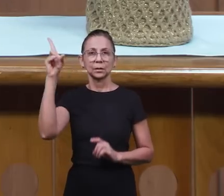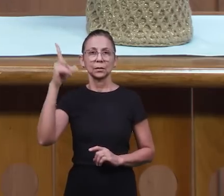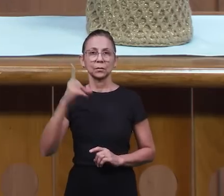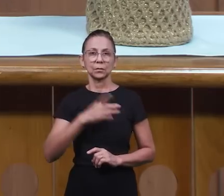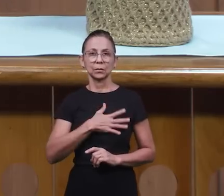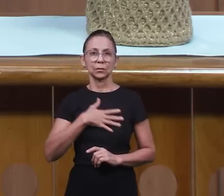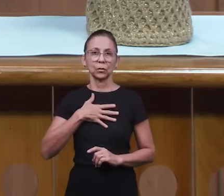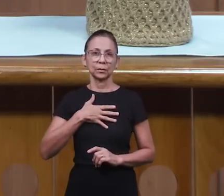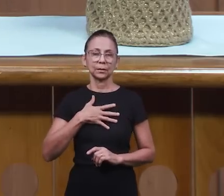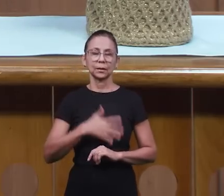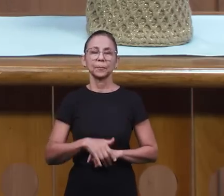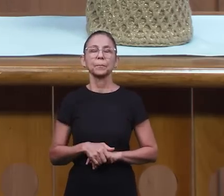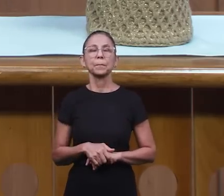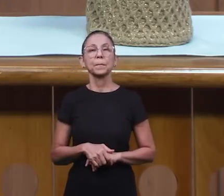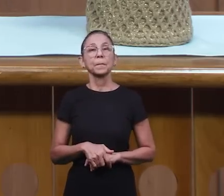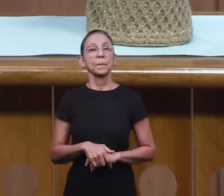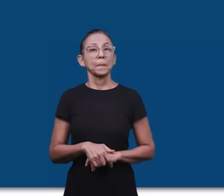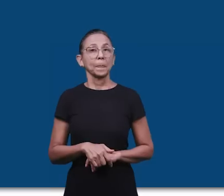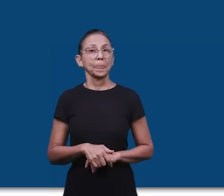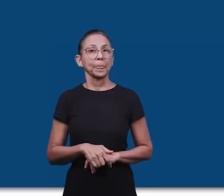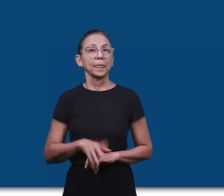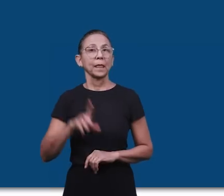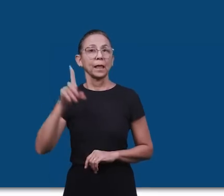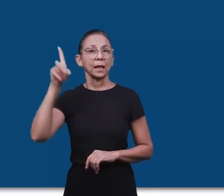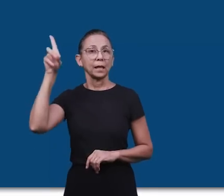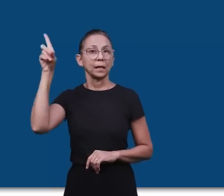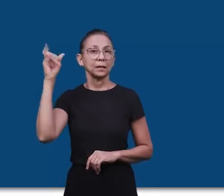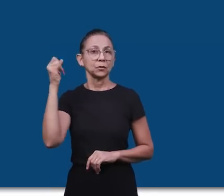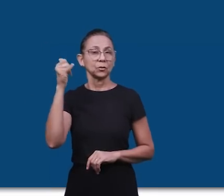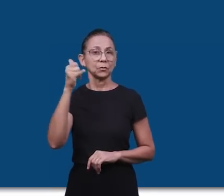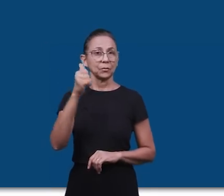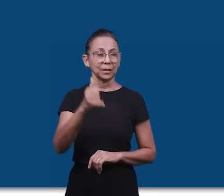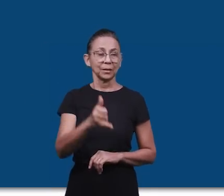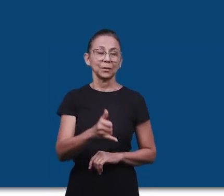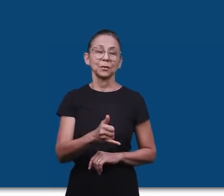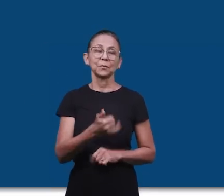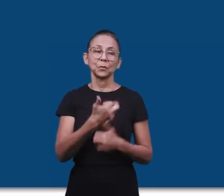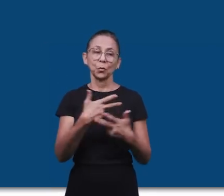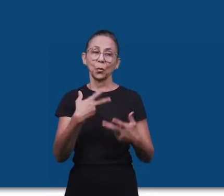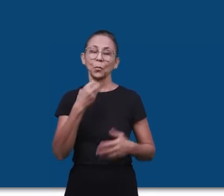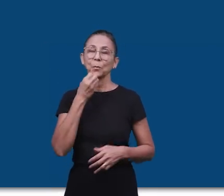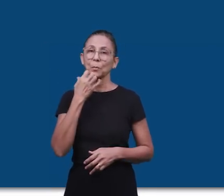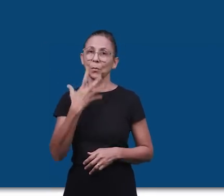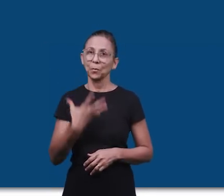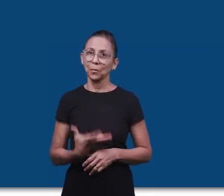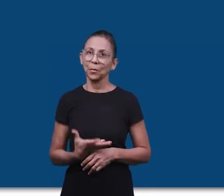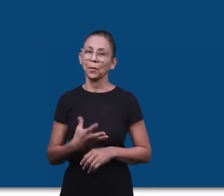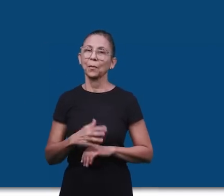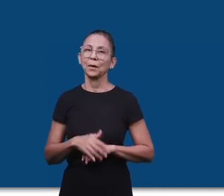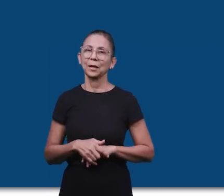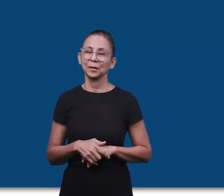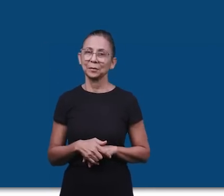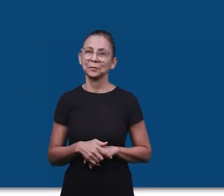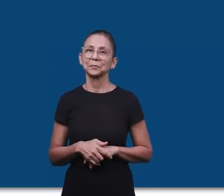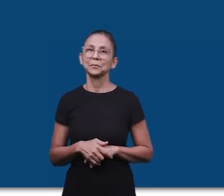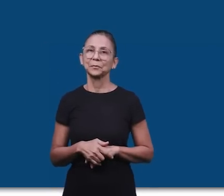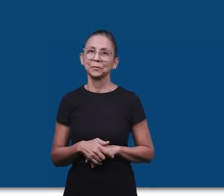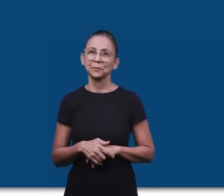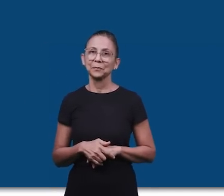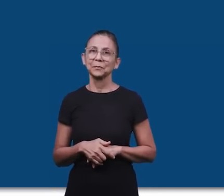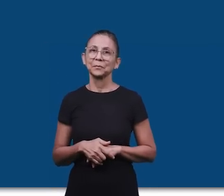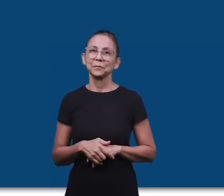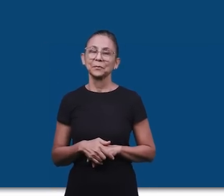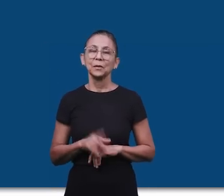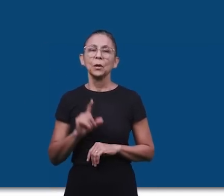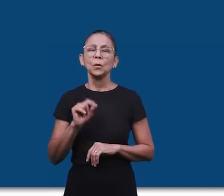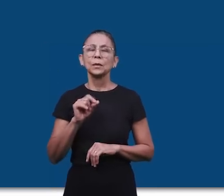ele diz da seguinte maneira, ele diz assim, Ele te declarou, ó homem, o que é bom, e que é o